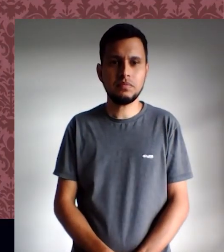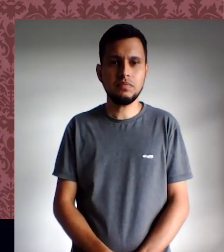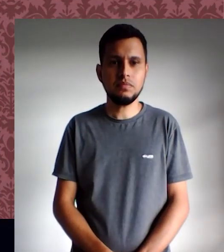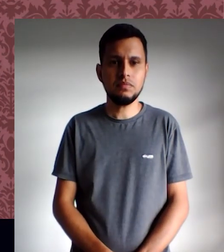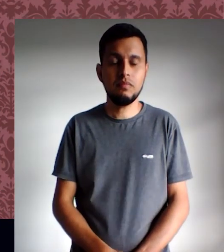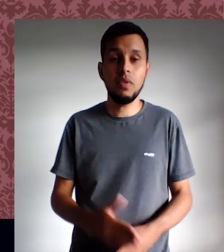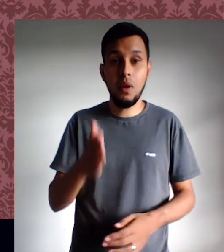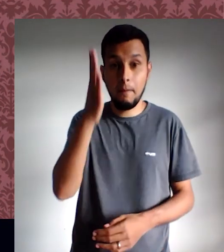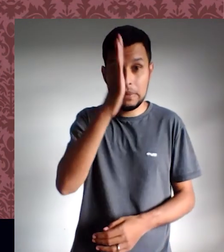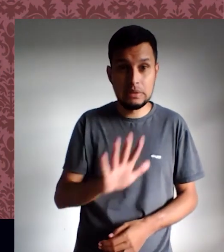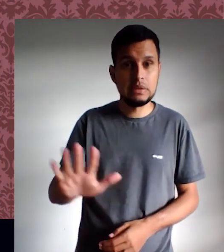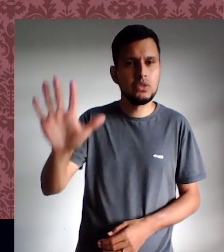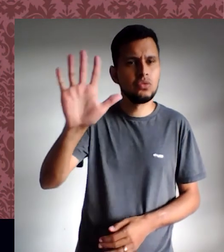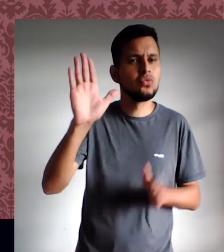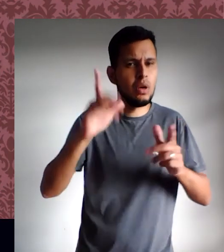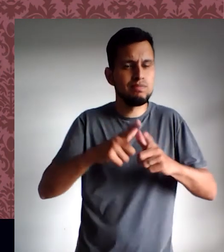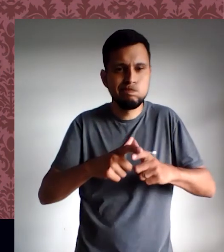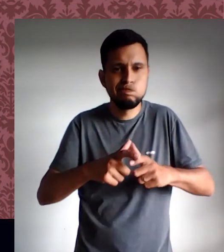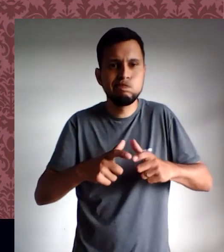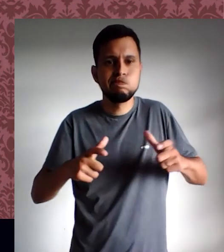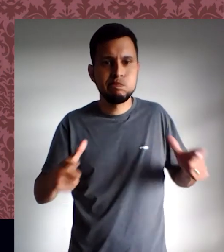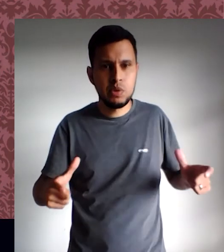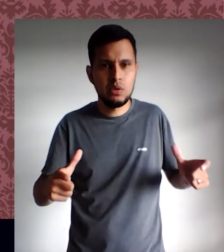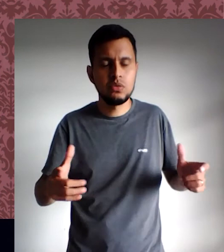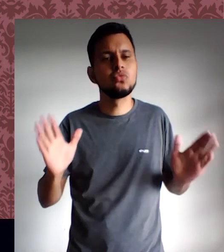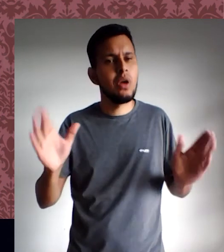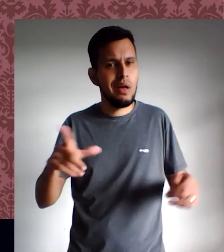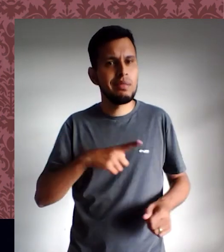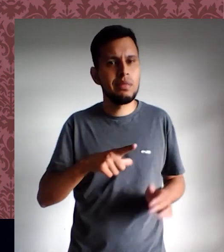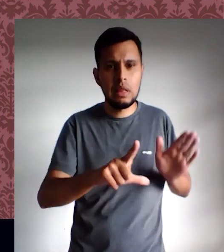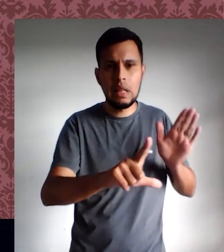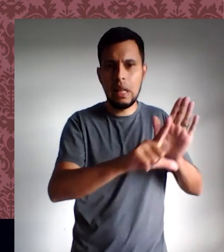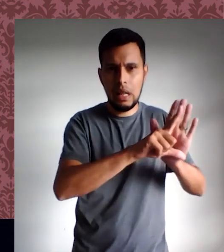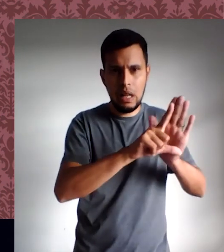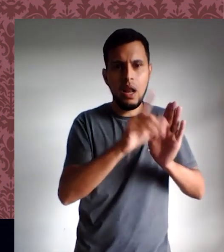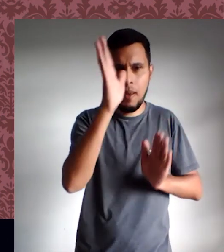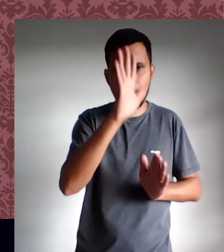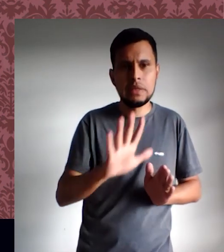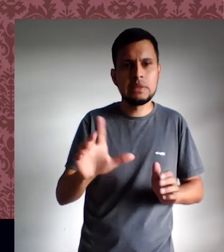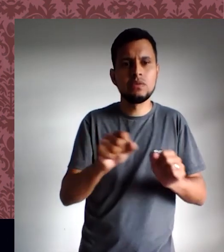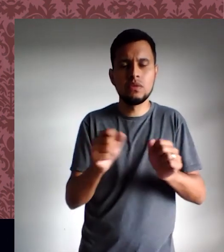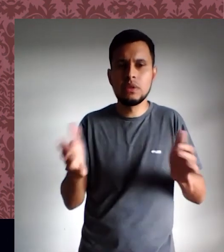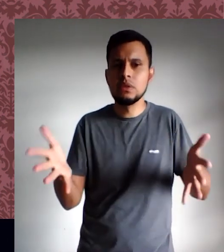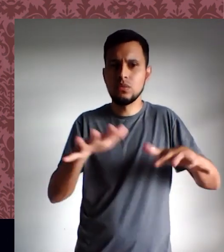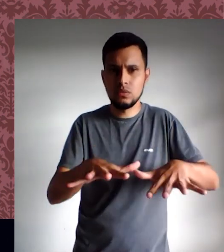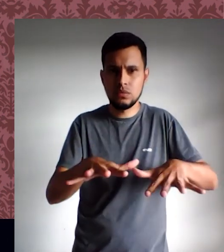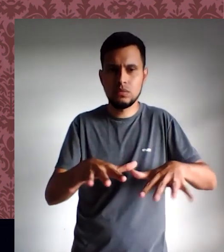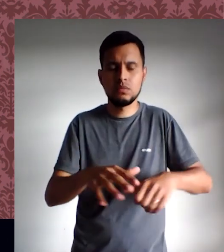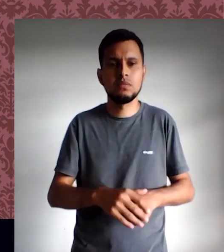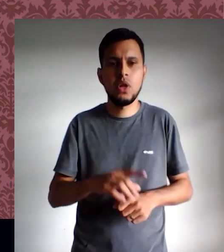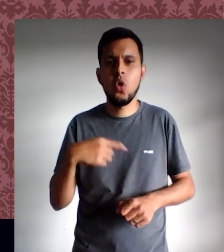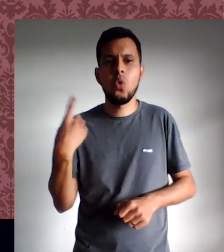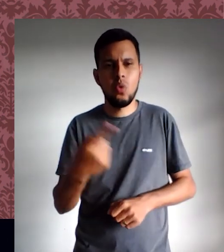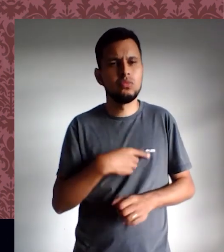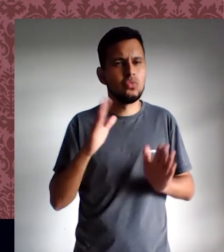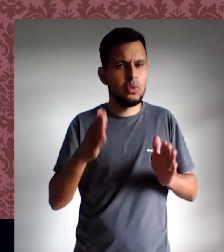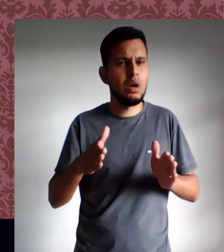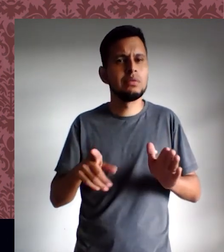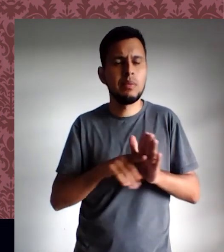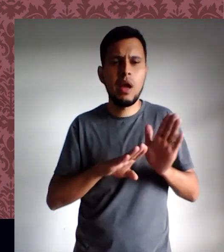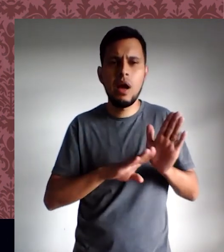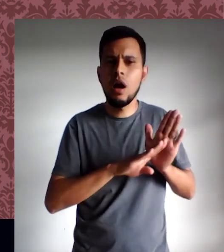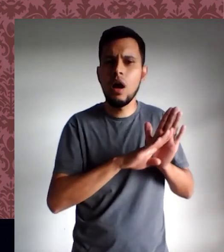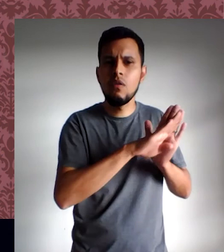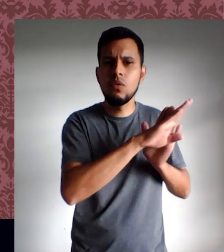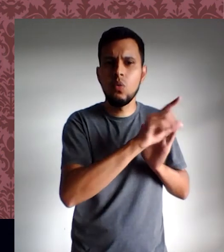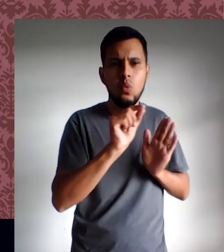gente cresceu bastante, a gente tem hoje a Lei Brasileira da Inclusão, a gente já está muito mais avançado também em